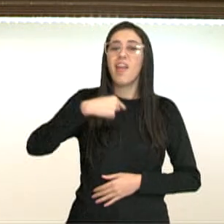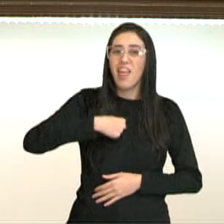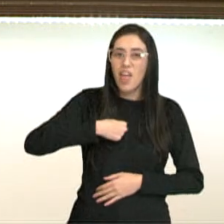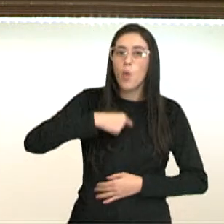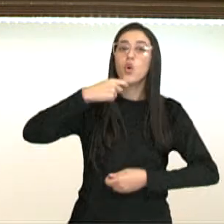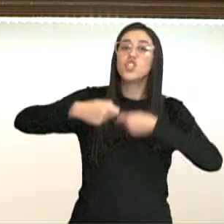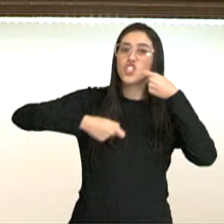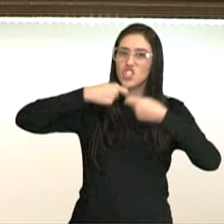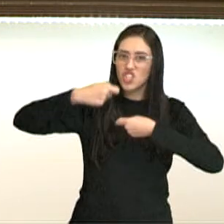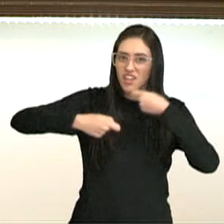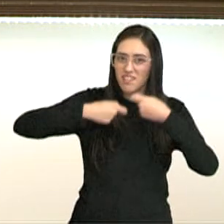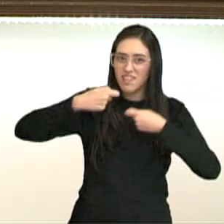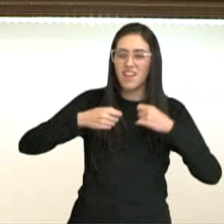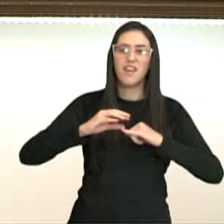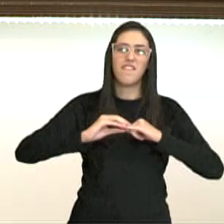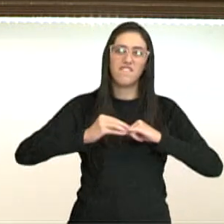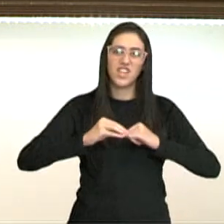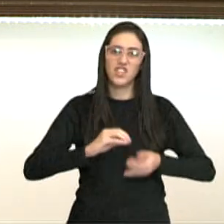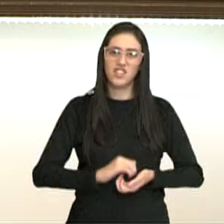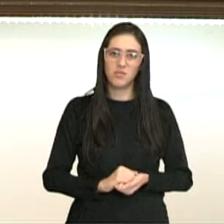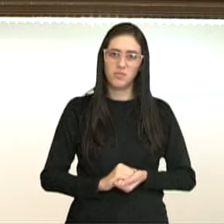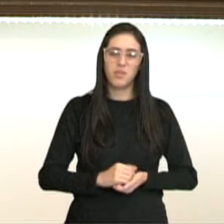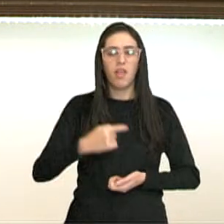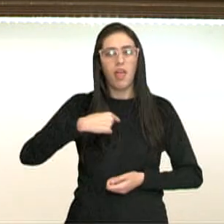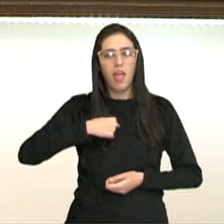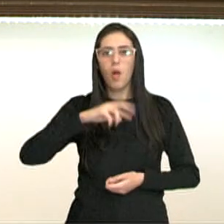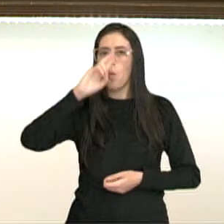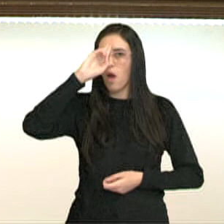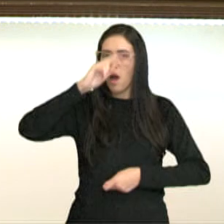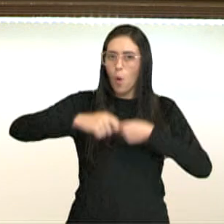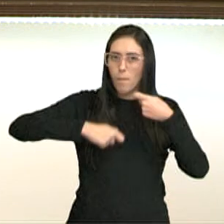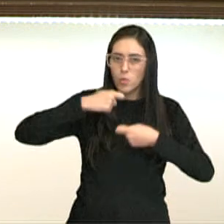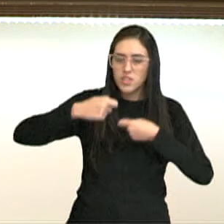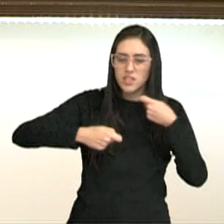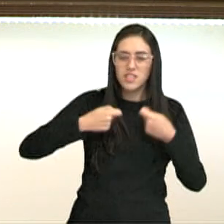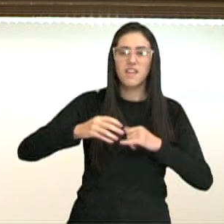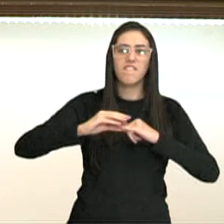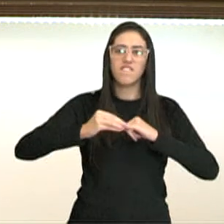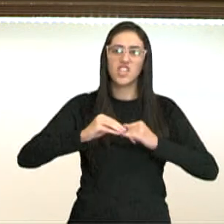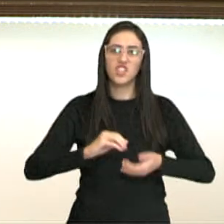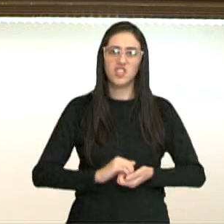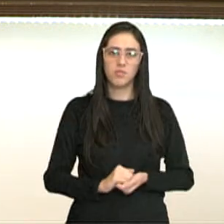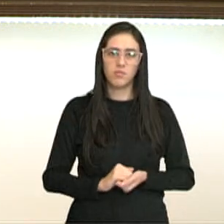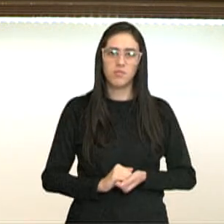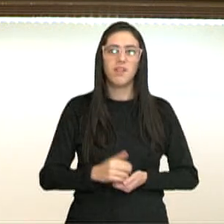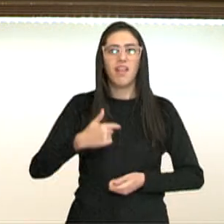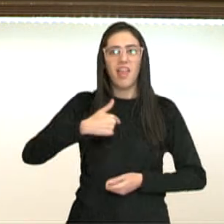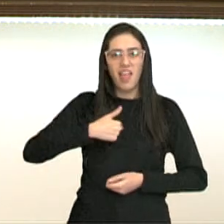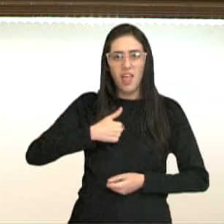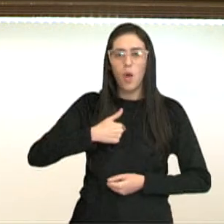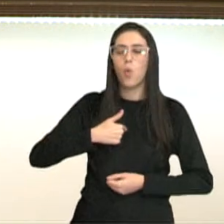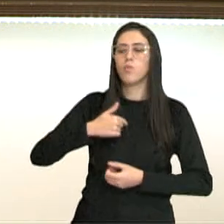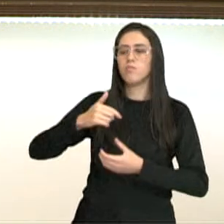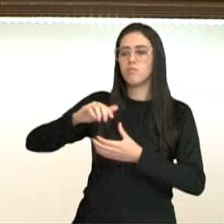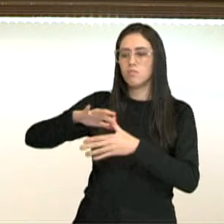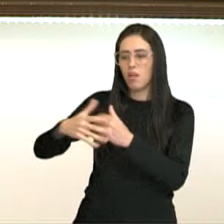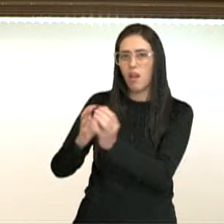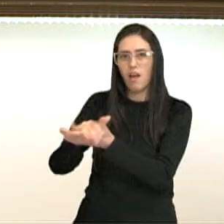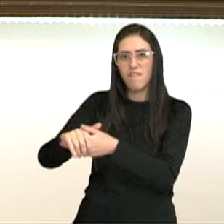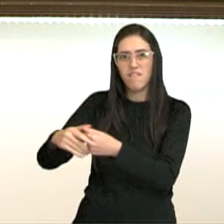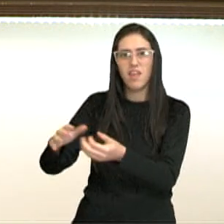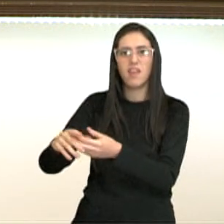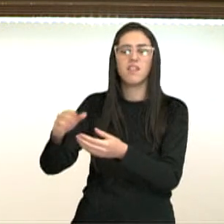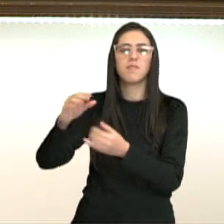feijão. Eu almocei feijão. Eu lavei feijão. Eu